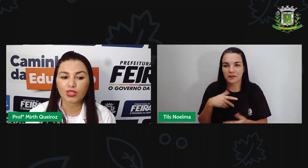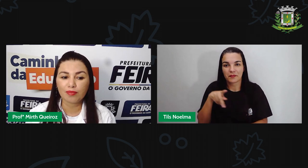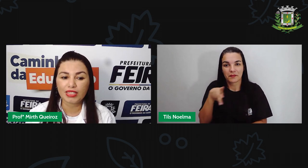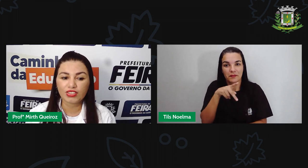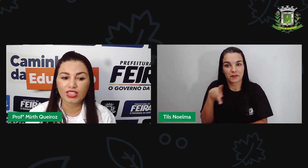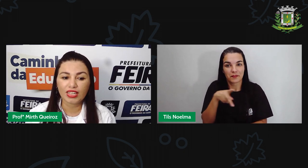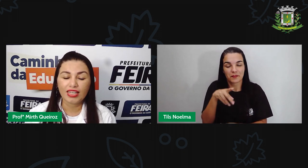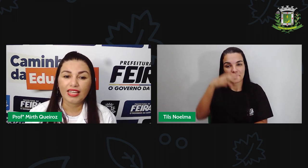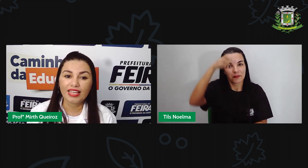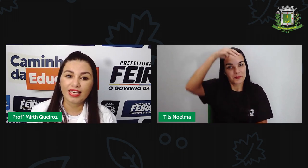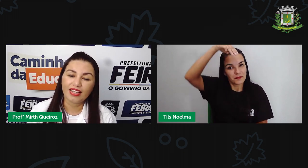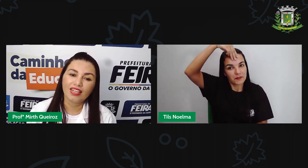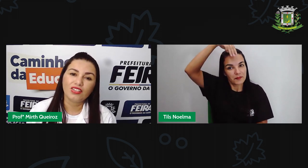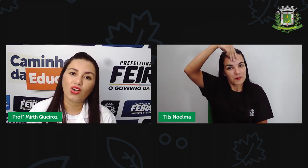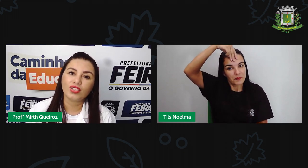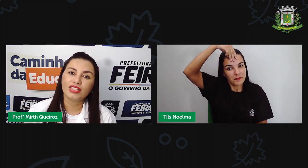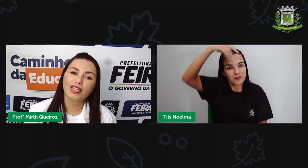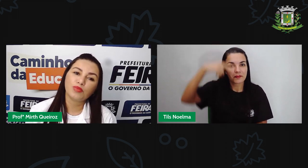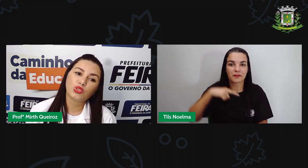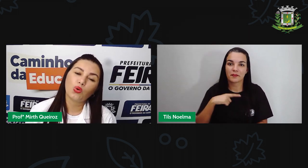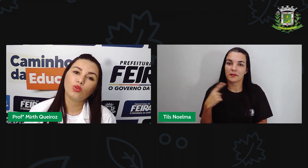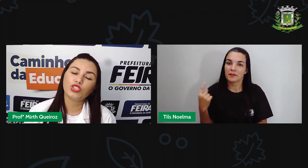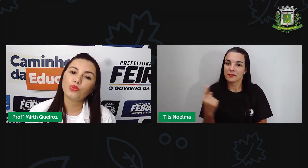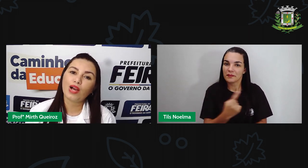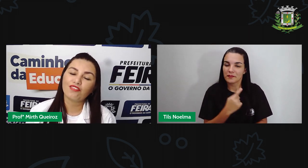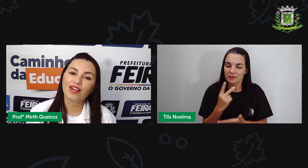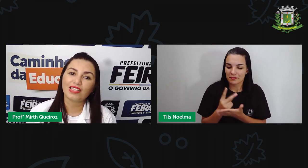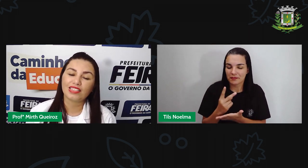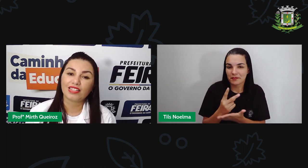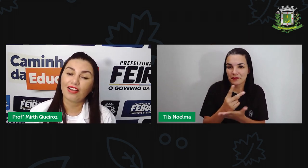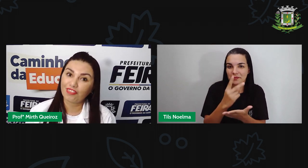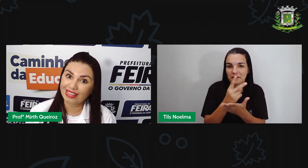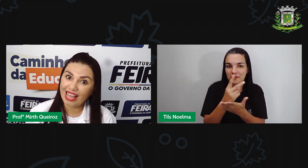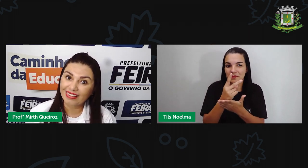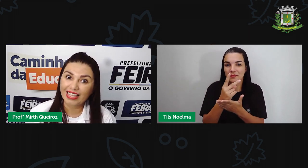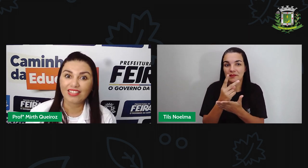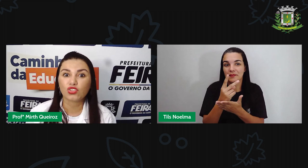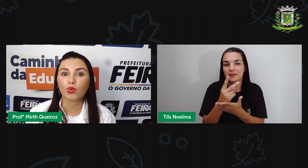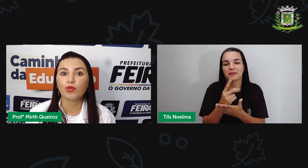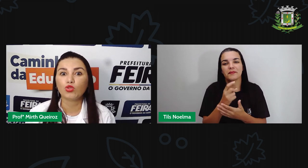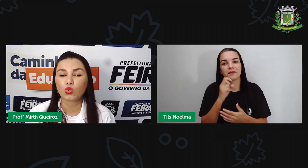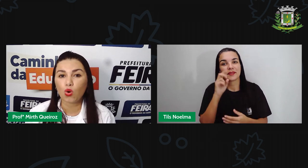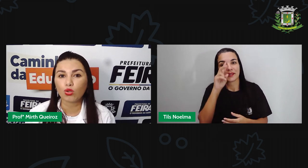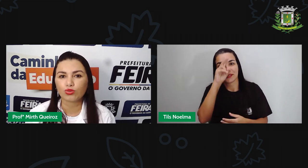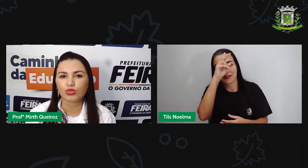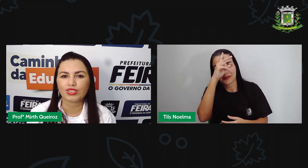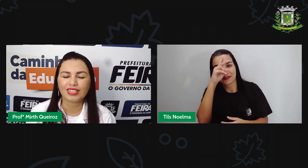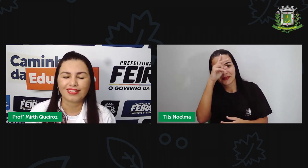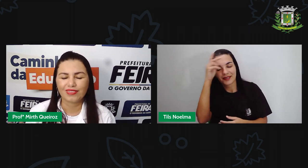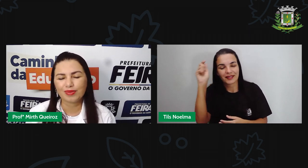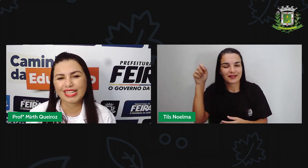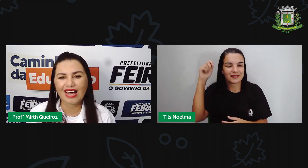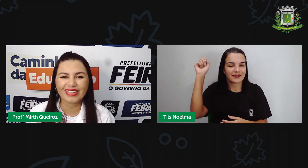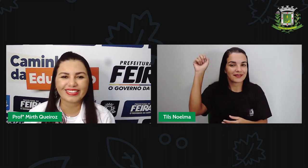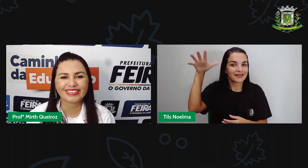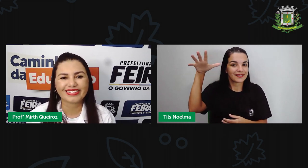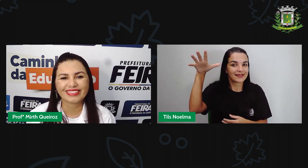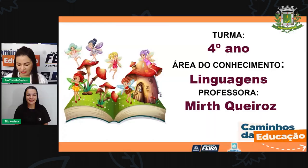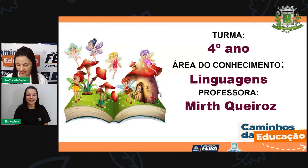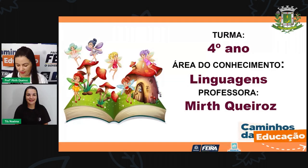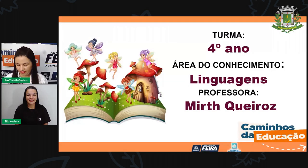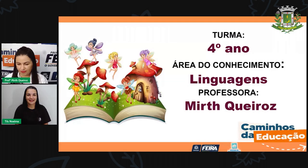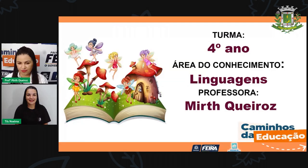a professora Mirce e nós iremos continuar a falar sobre os contos. Vamos à aula?